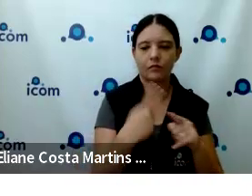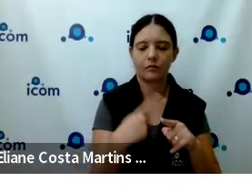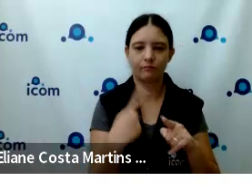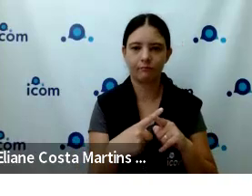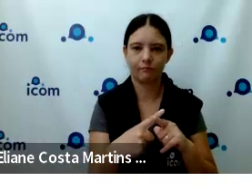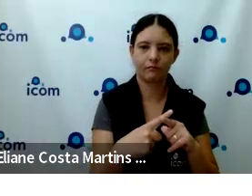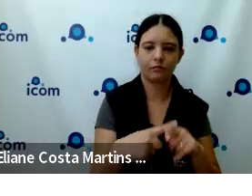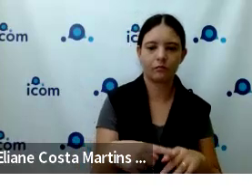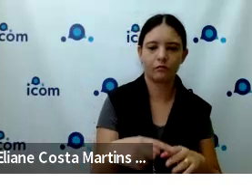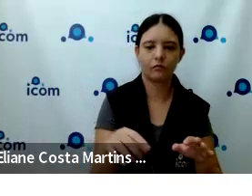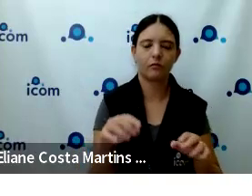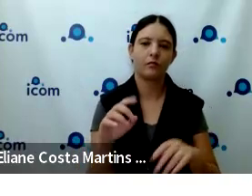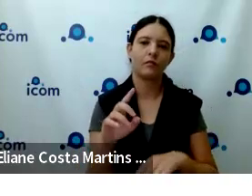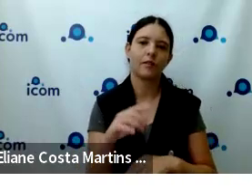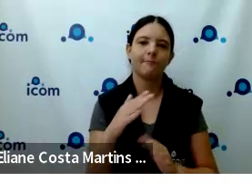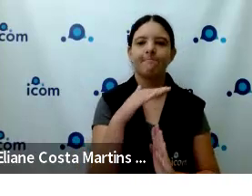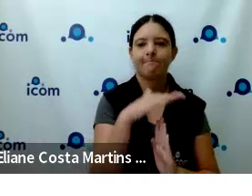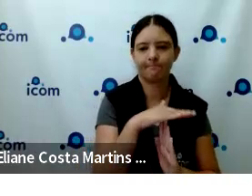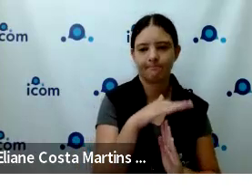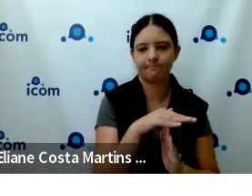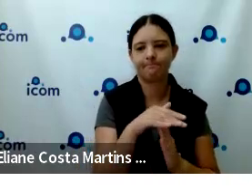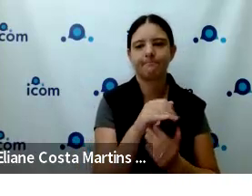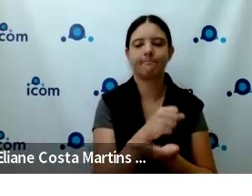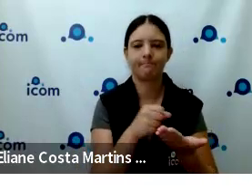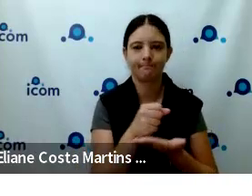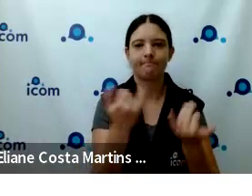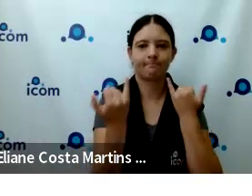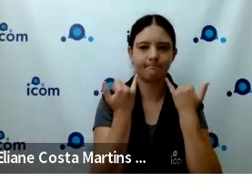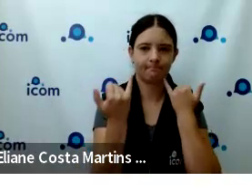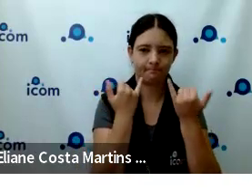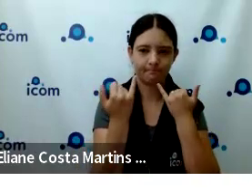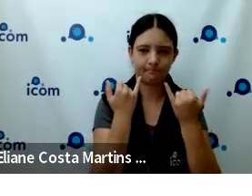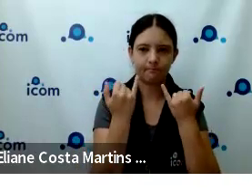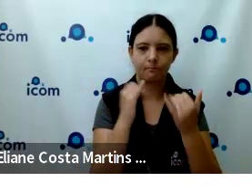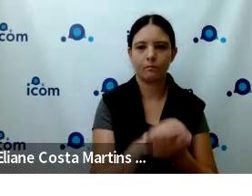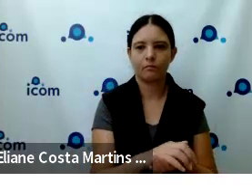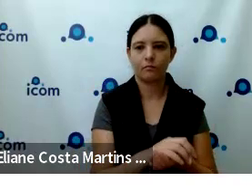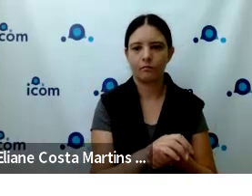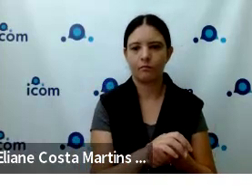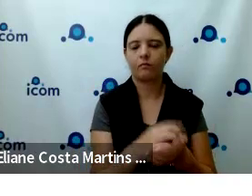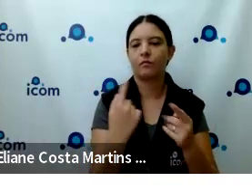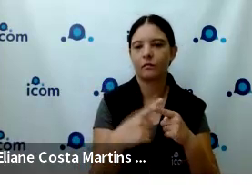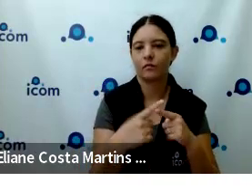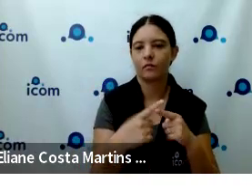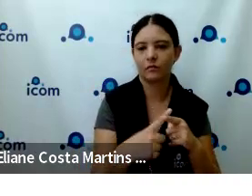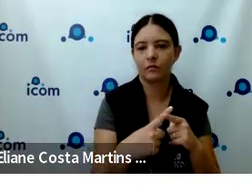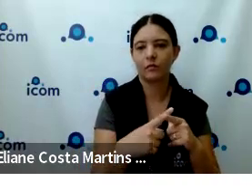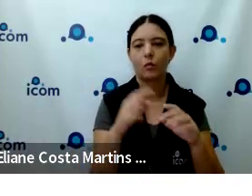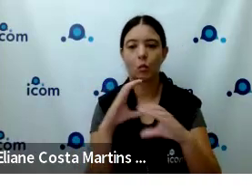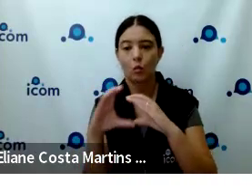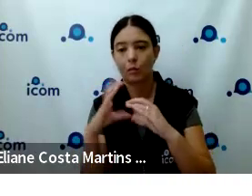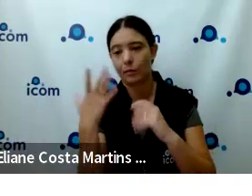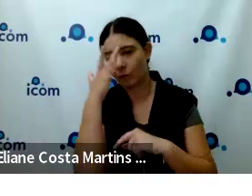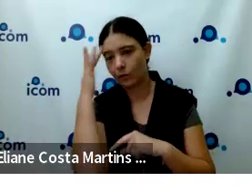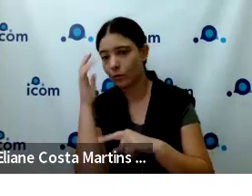muito restritos e basicamente de informações, né? A comunicação entre quem fiscaliza